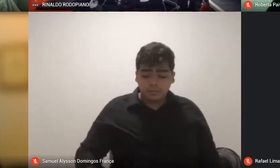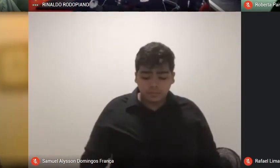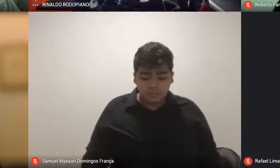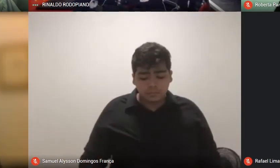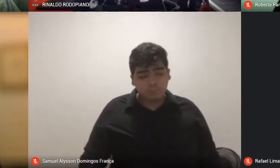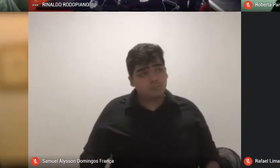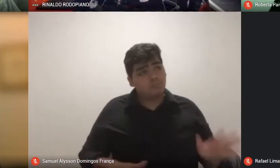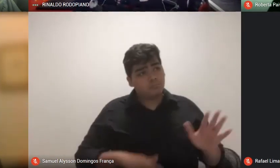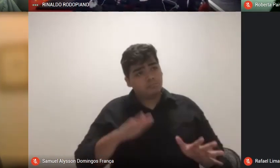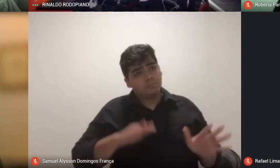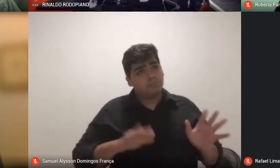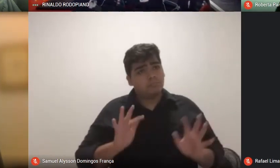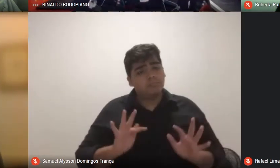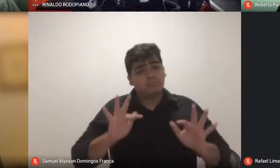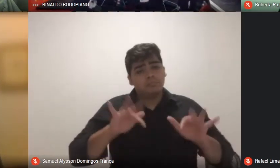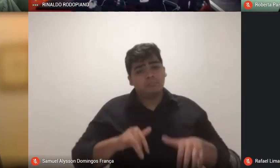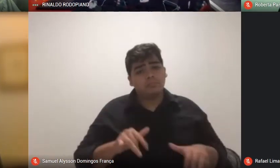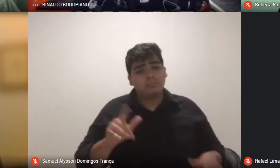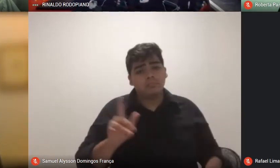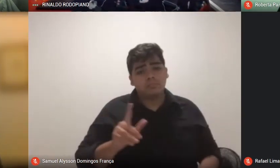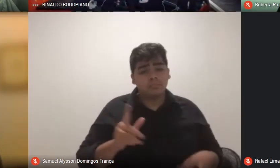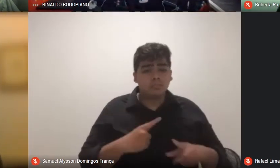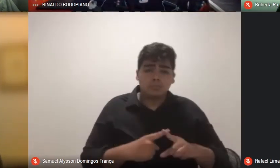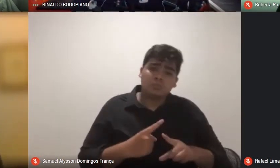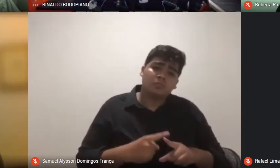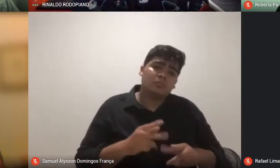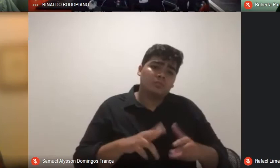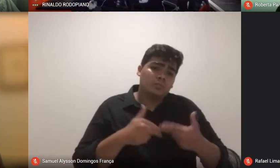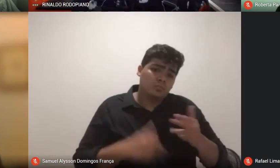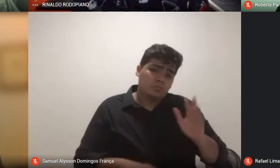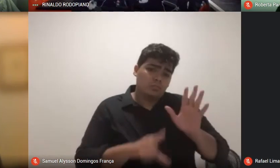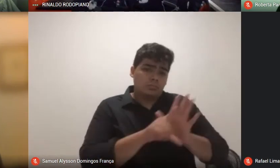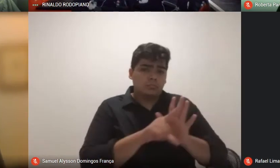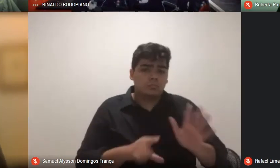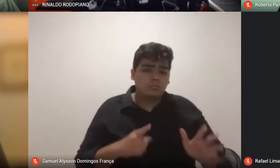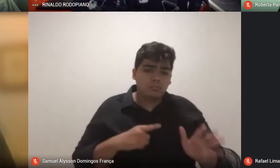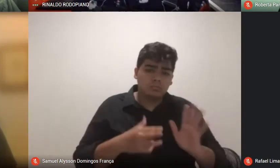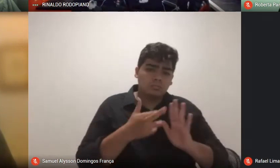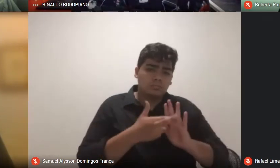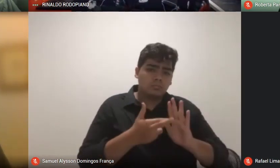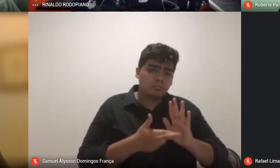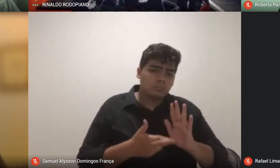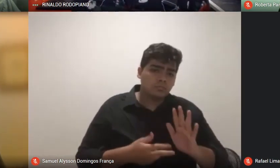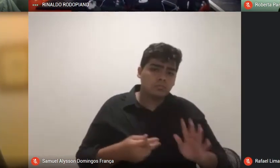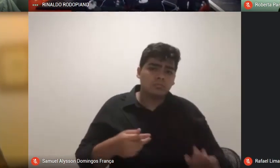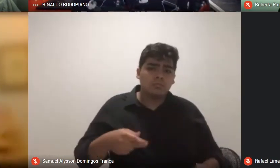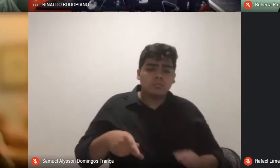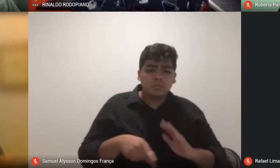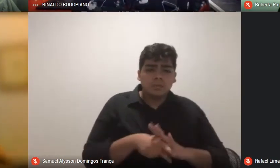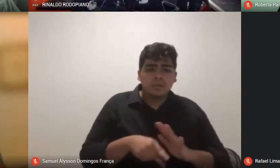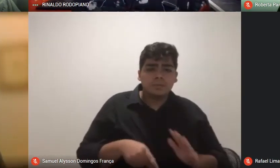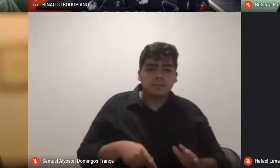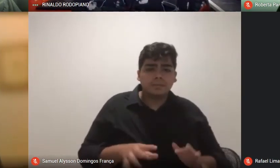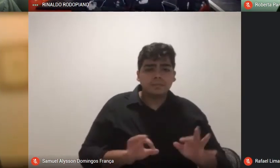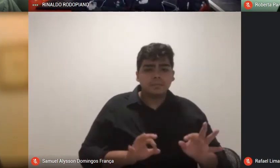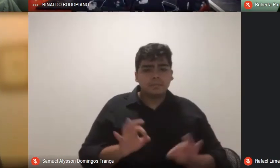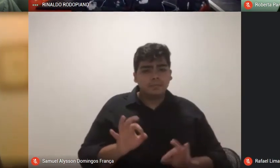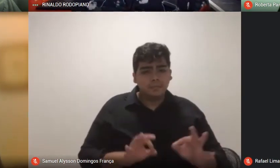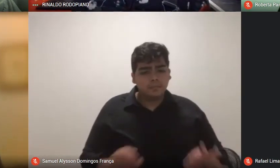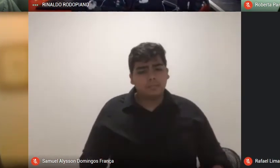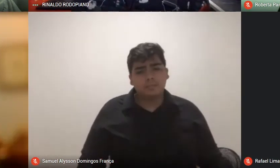deixe de existir por se tratar de uma legislação, né, que tem todo um protocolo no formato em que